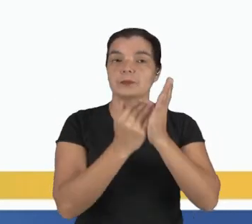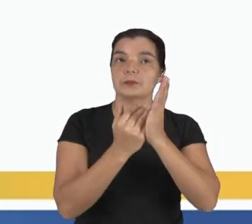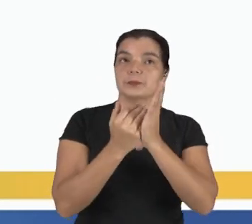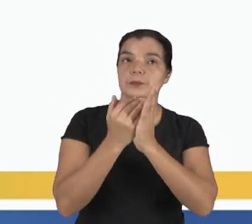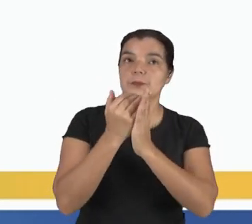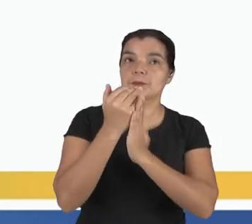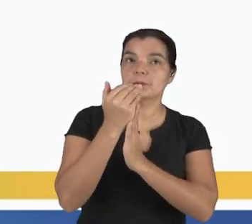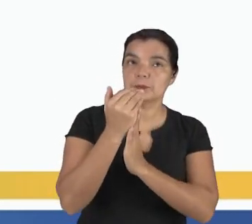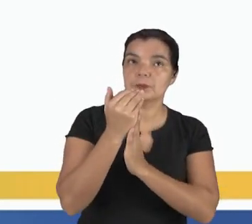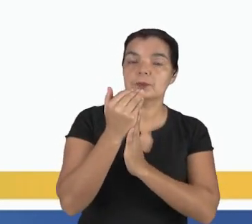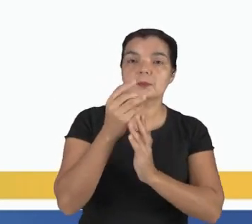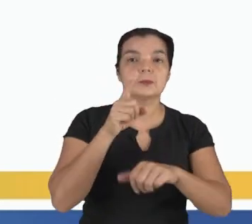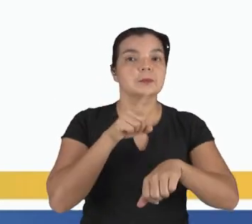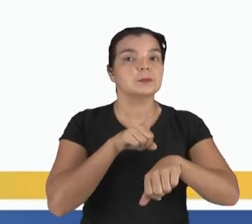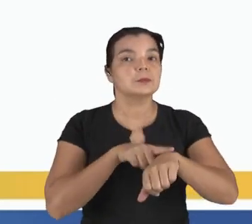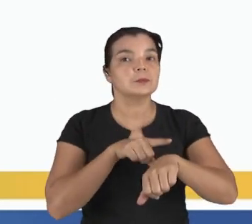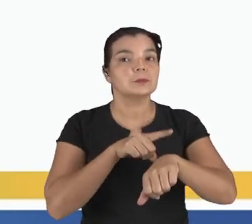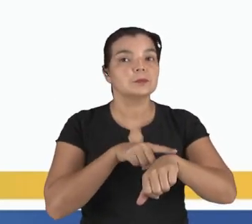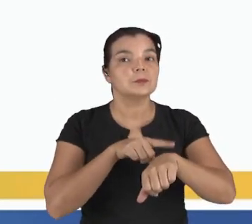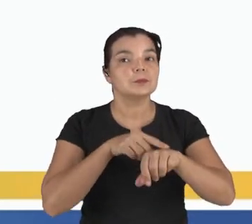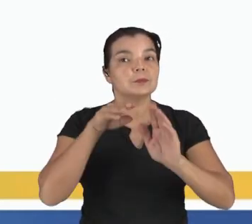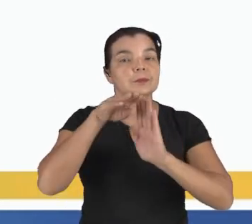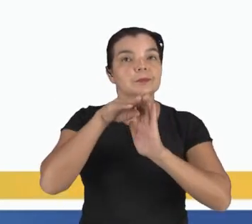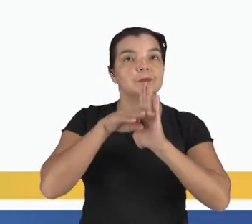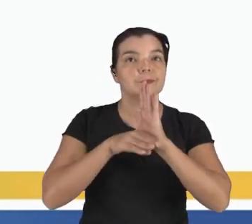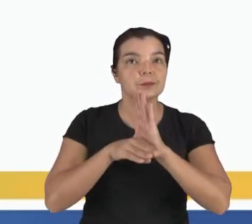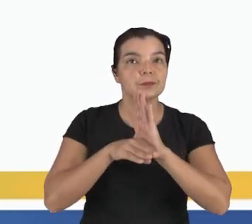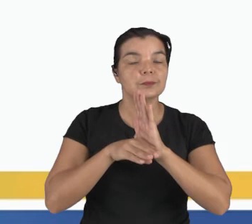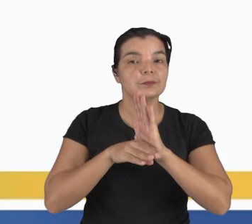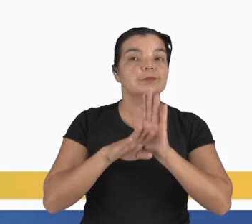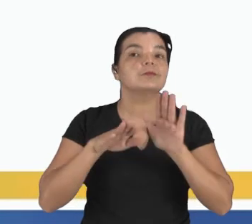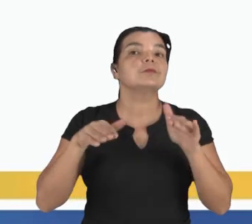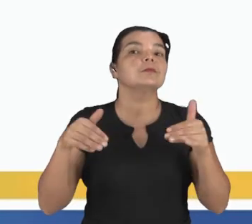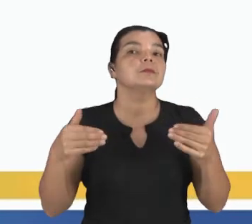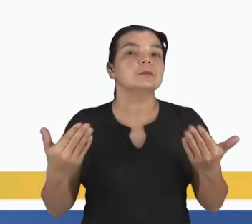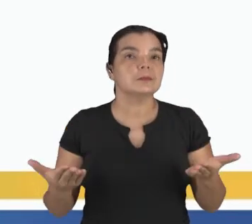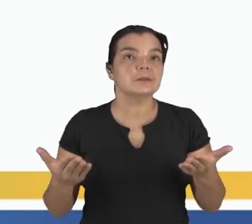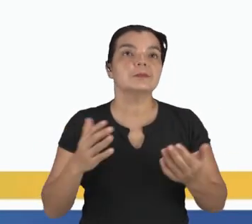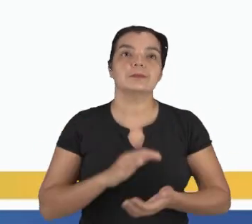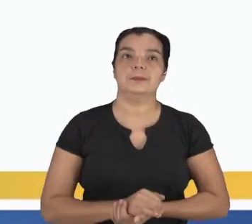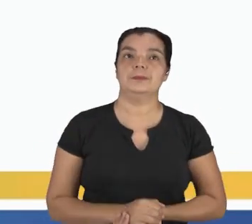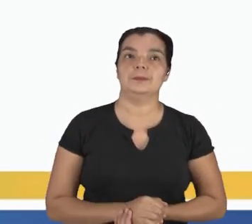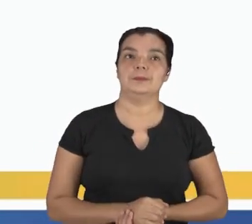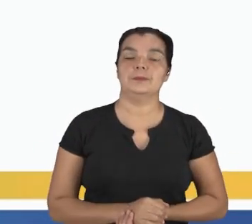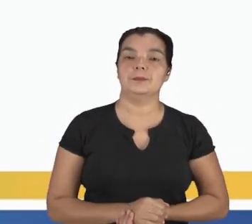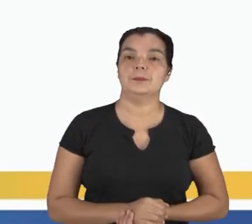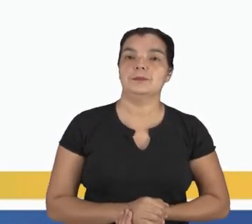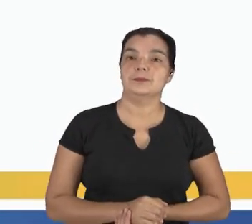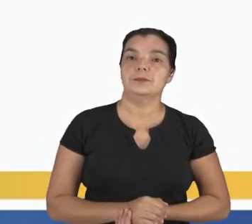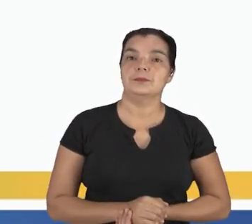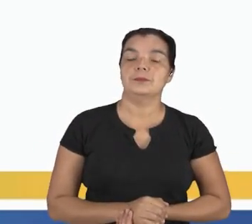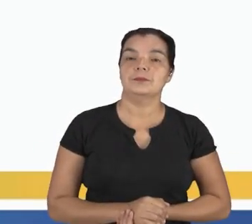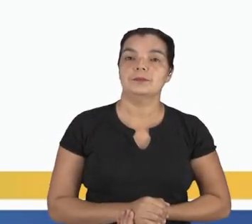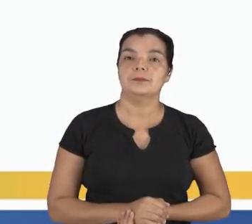a velocidade aumenta, o tempo diminuirá. Então temos que,